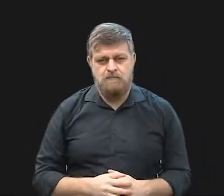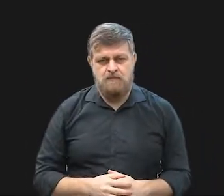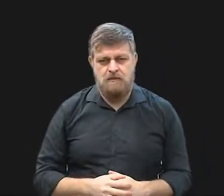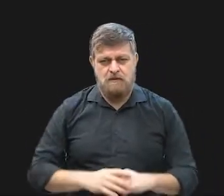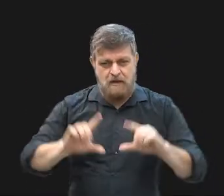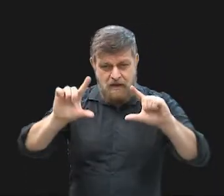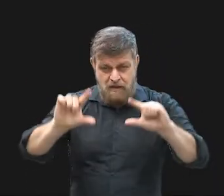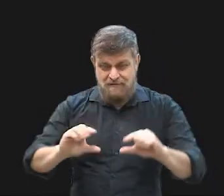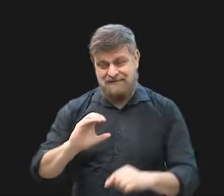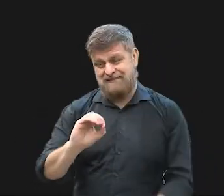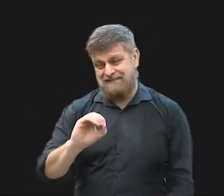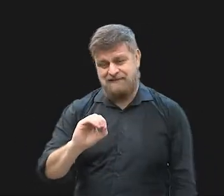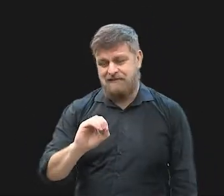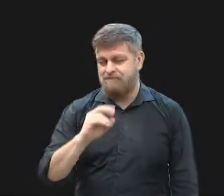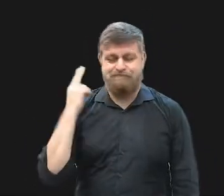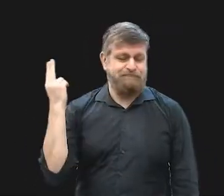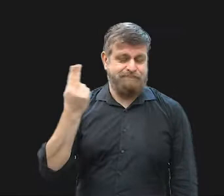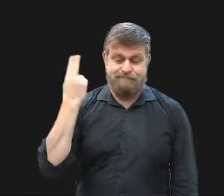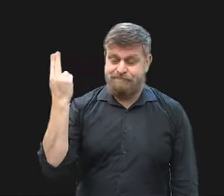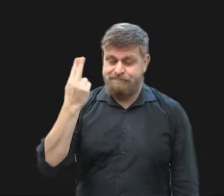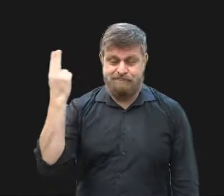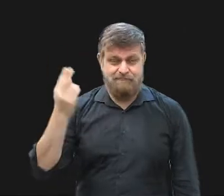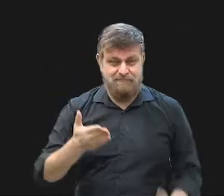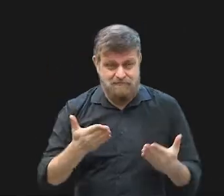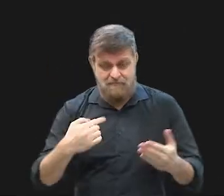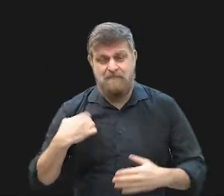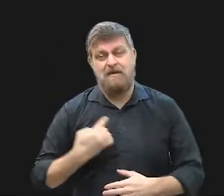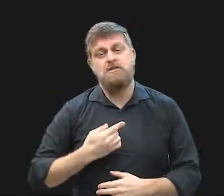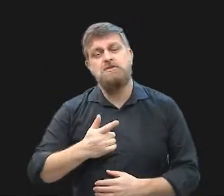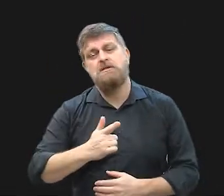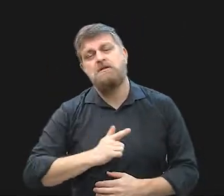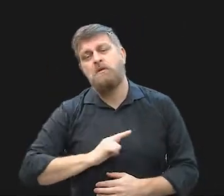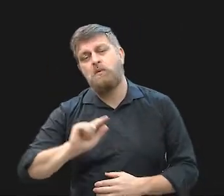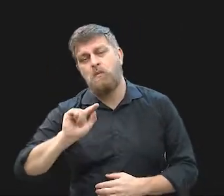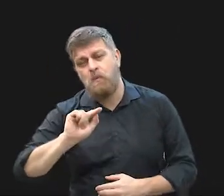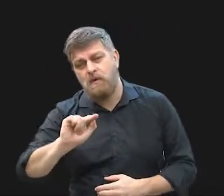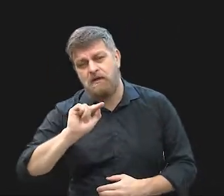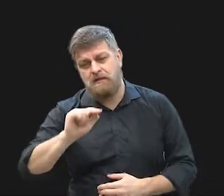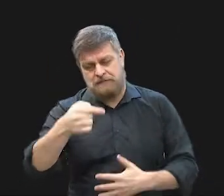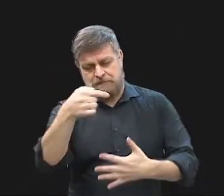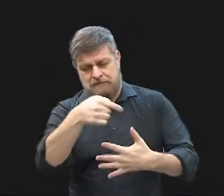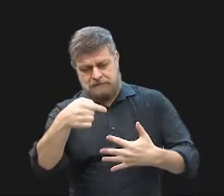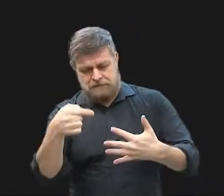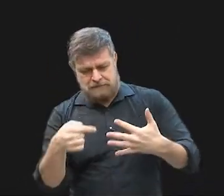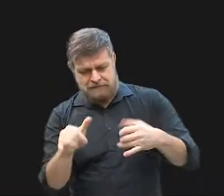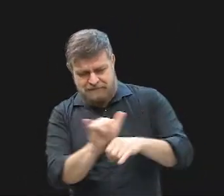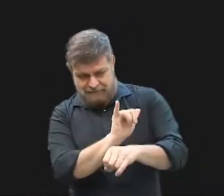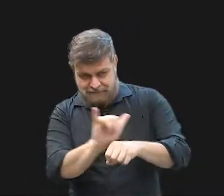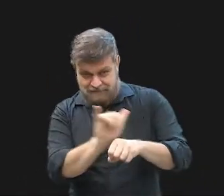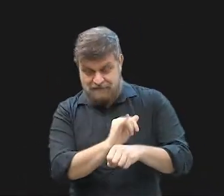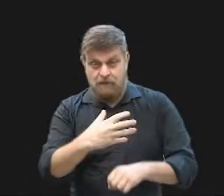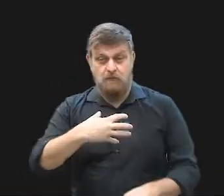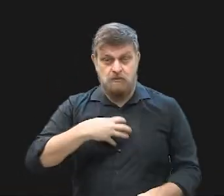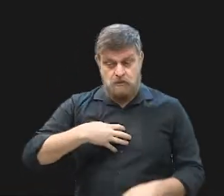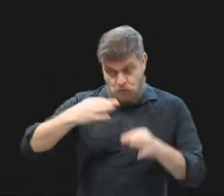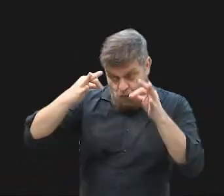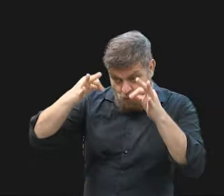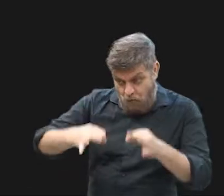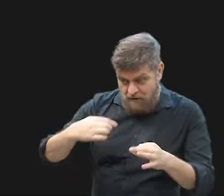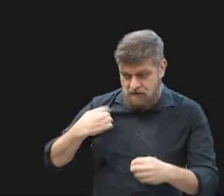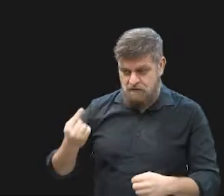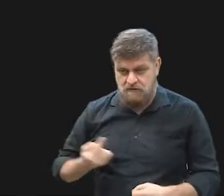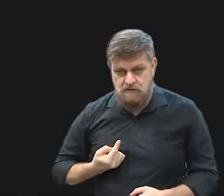reduzir a zero é impossível, mas a gente tem que ter todos os mecanismos e as possibilidades